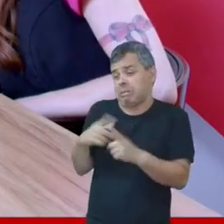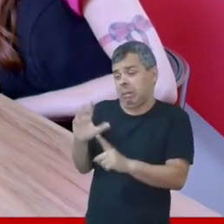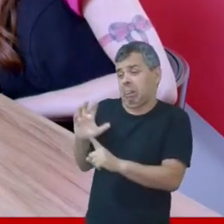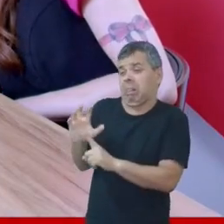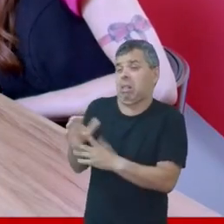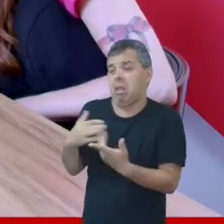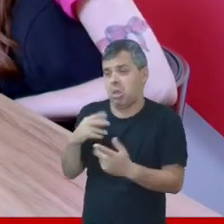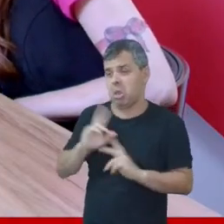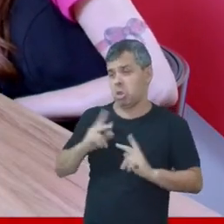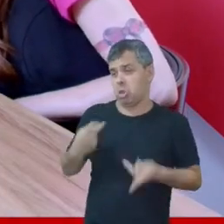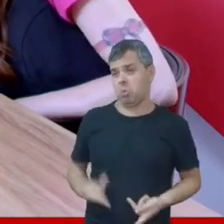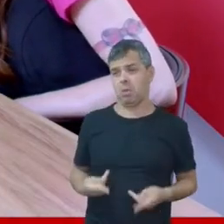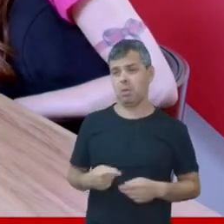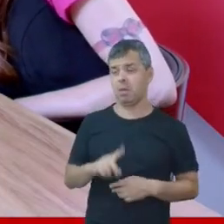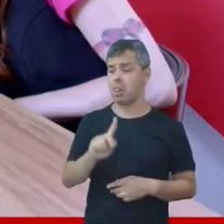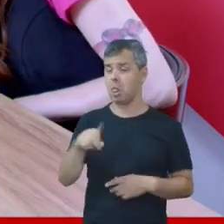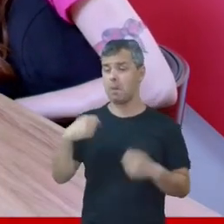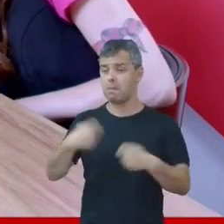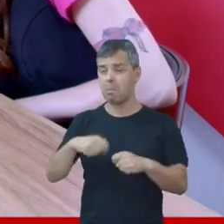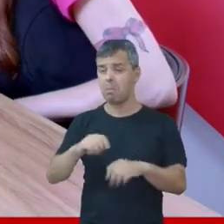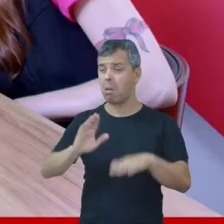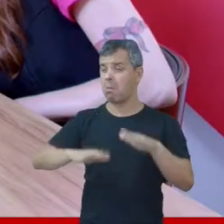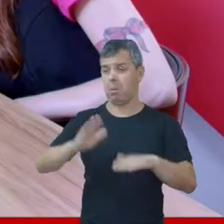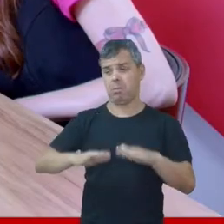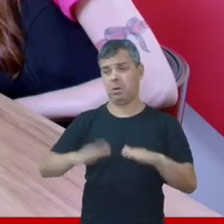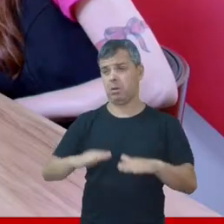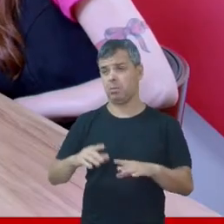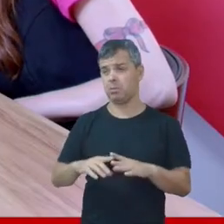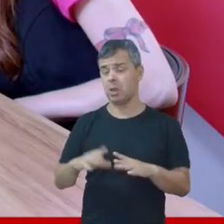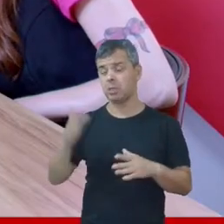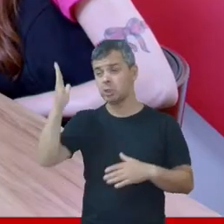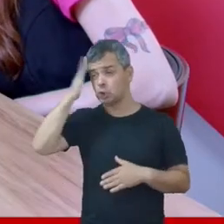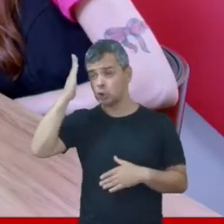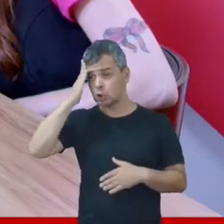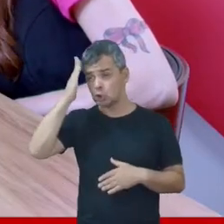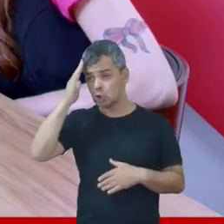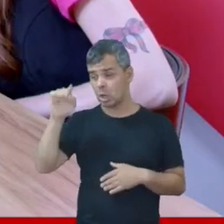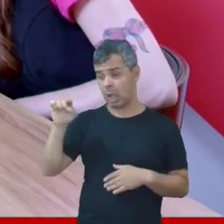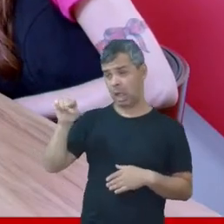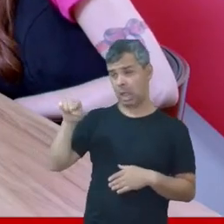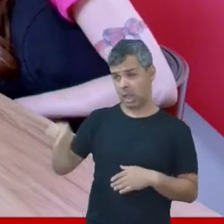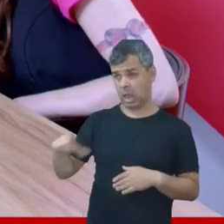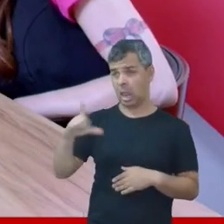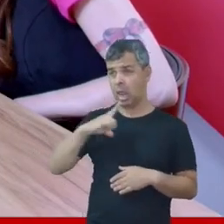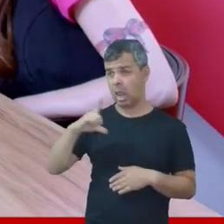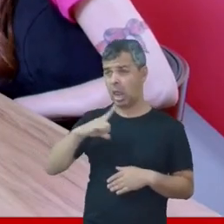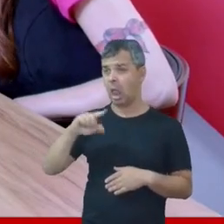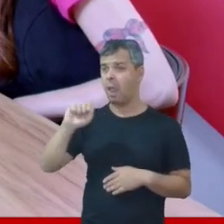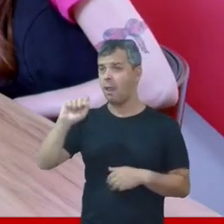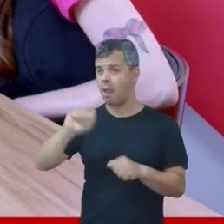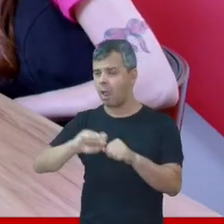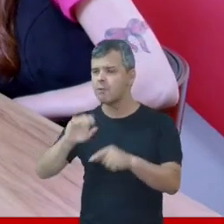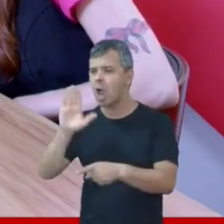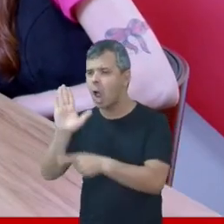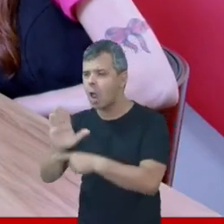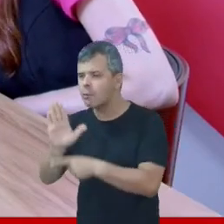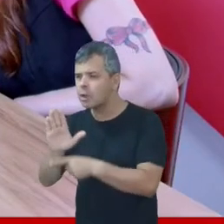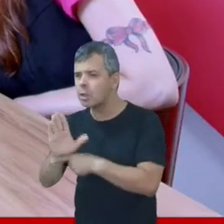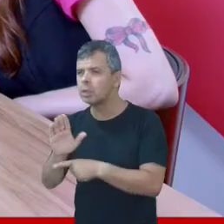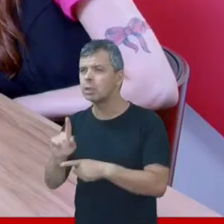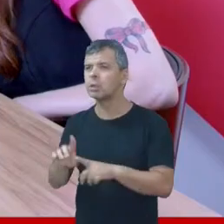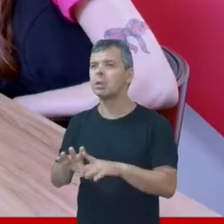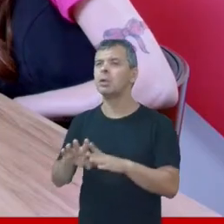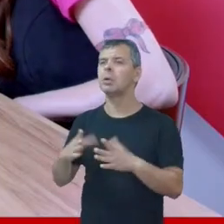Meu Deus do céu. E não precisa nem bater o tambor. Se souberem que ali é feita a caridade